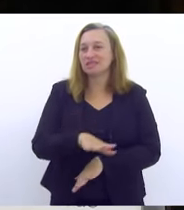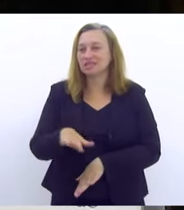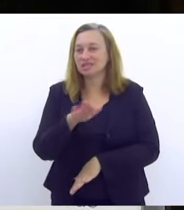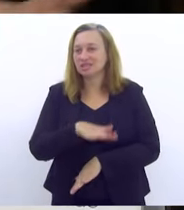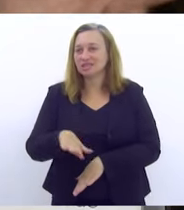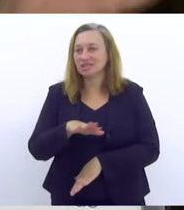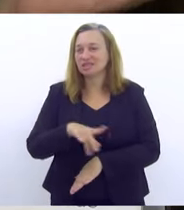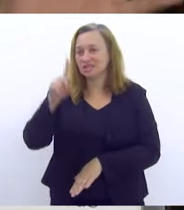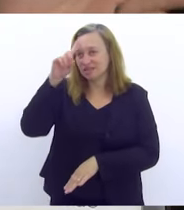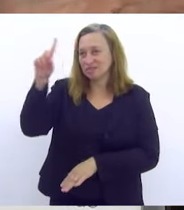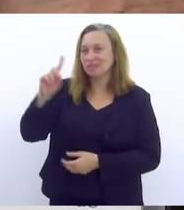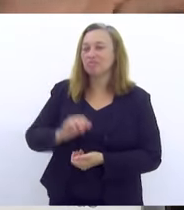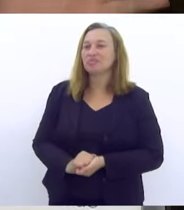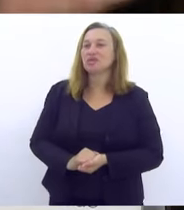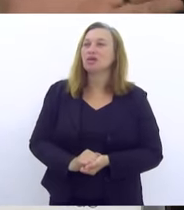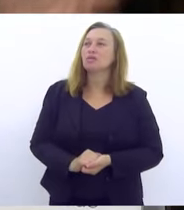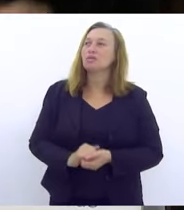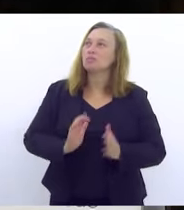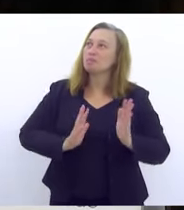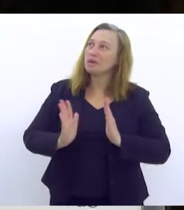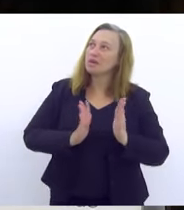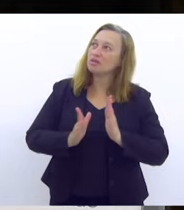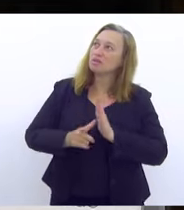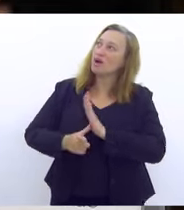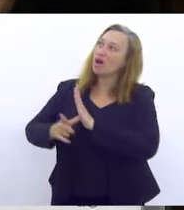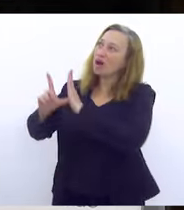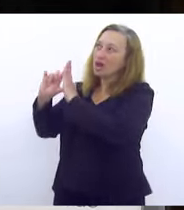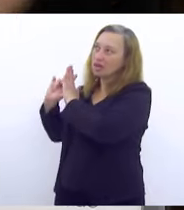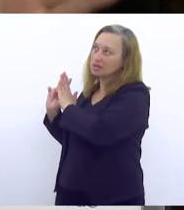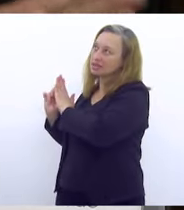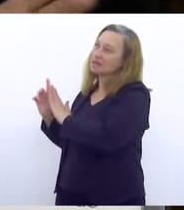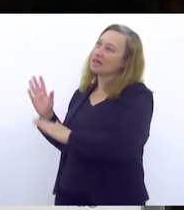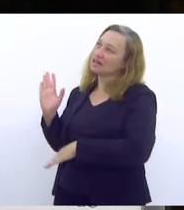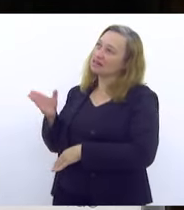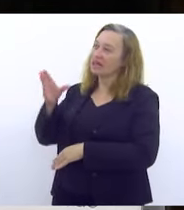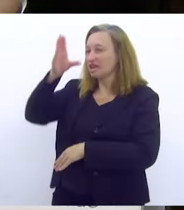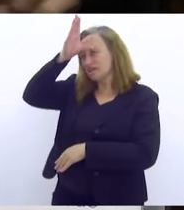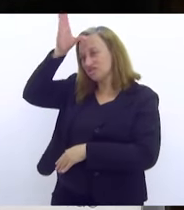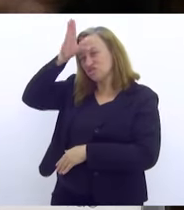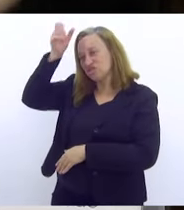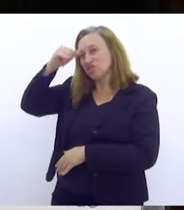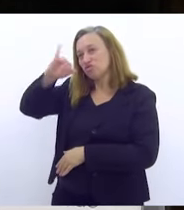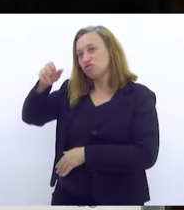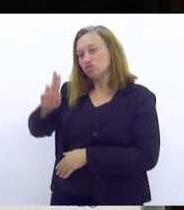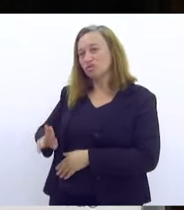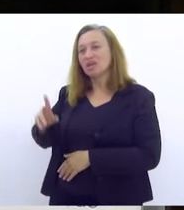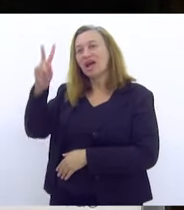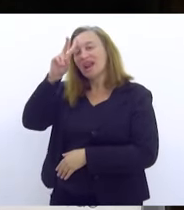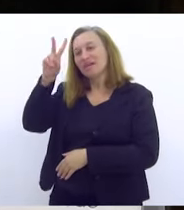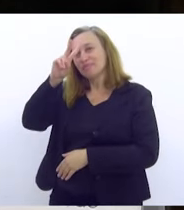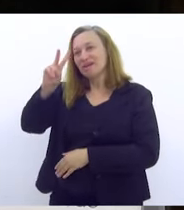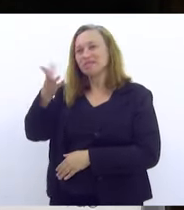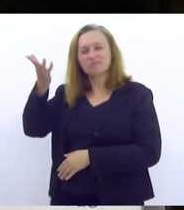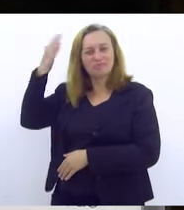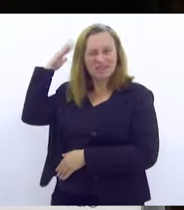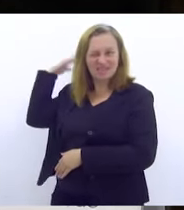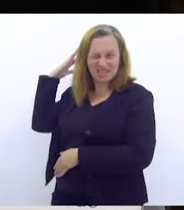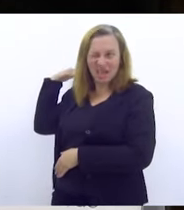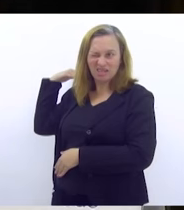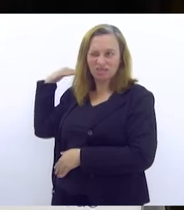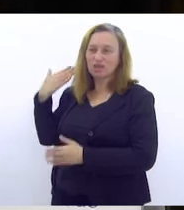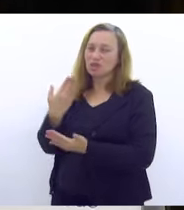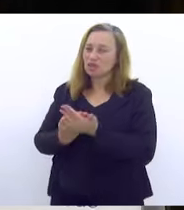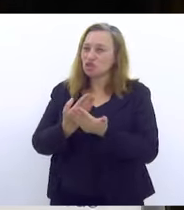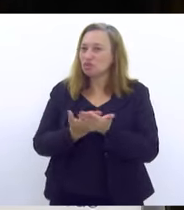uma época, e antes da gente descer, até a tia Ju estava lembrando a respeito das escolinhas, como era antigamente,